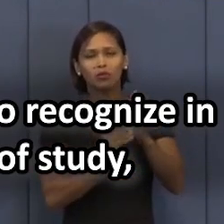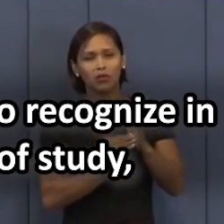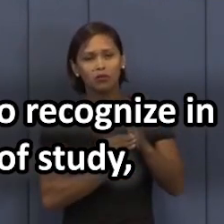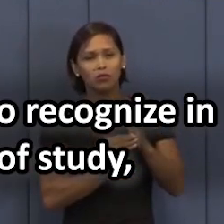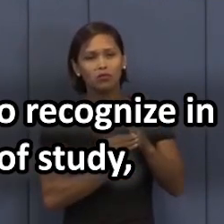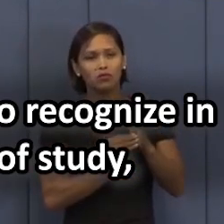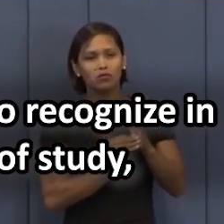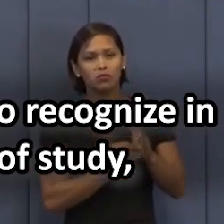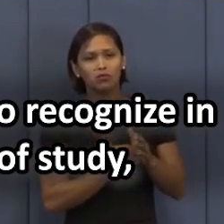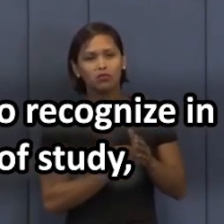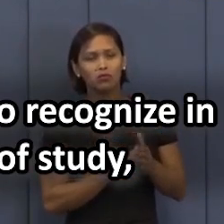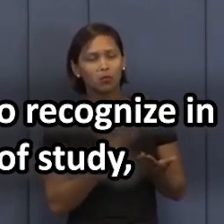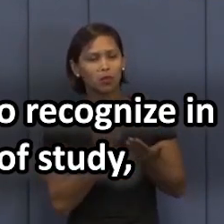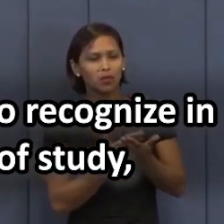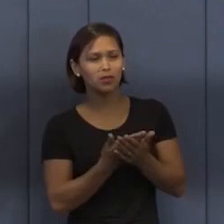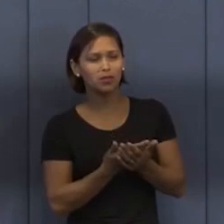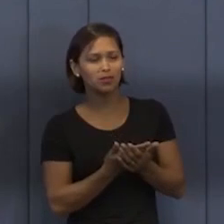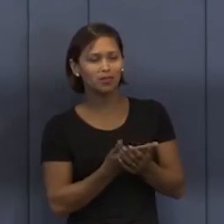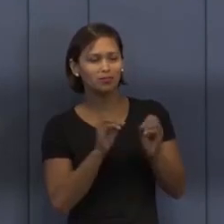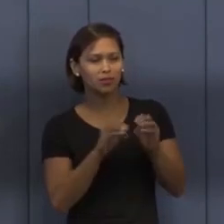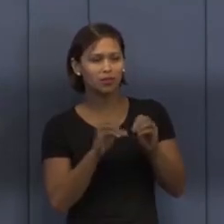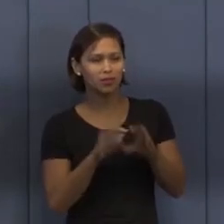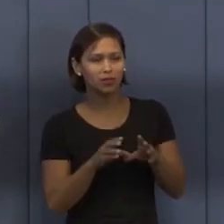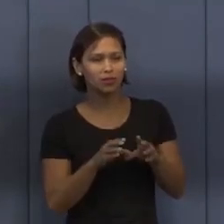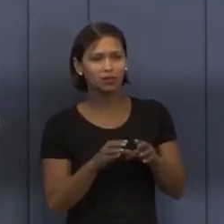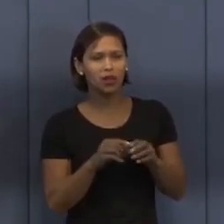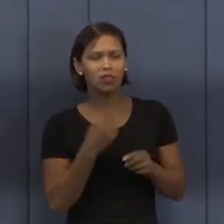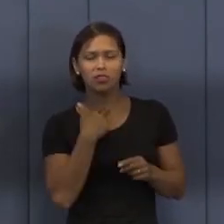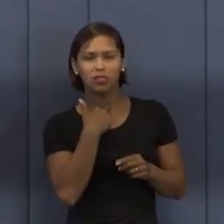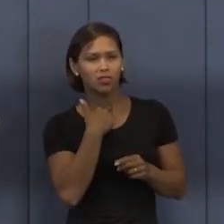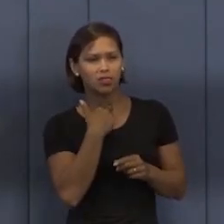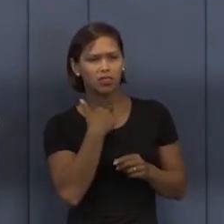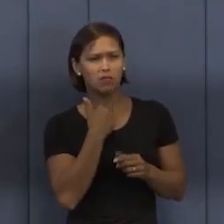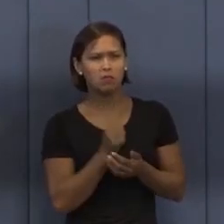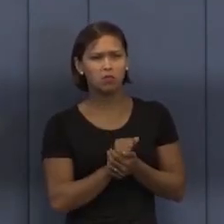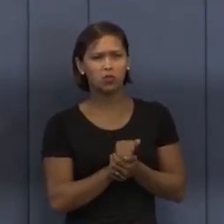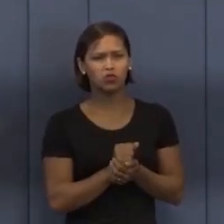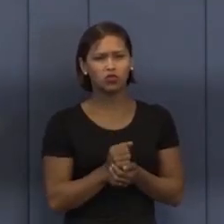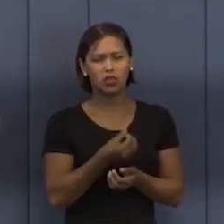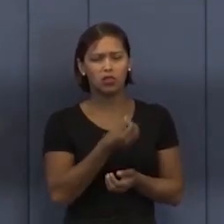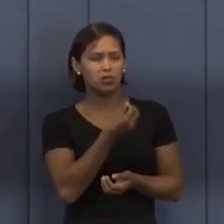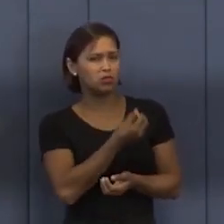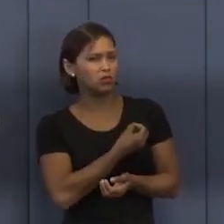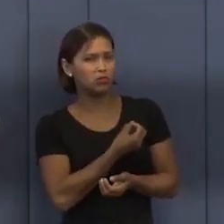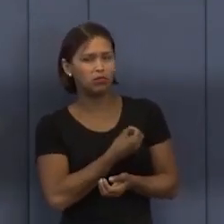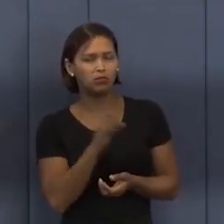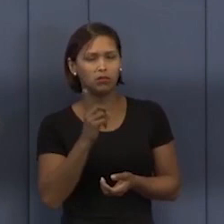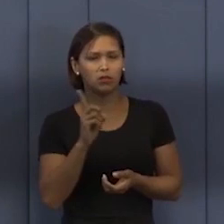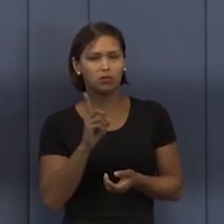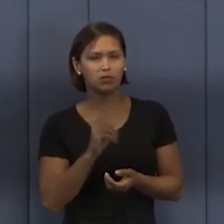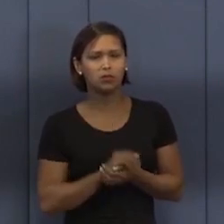um conteúdo, um objeto de estudo, não pode ser relacionado necessariamente a